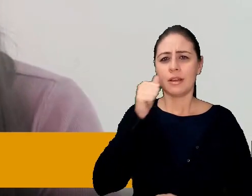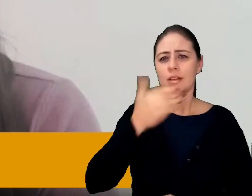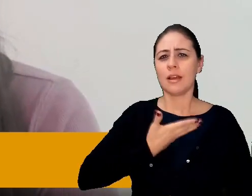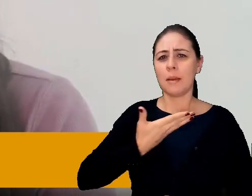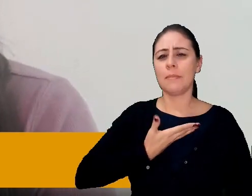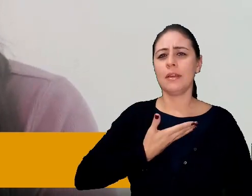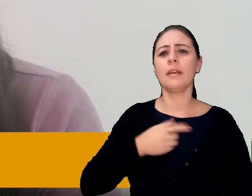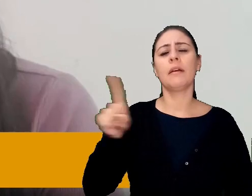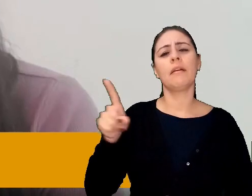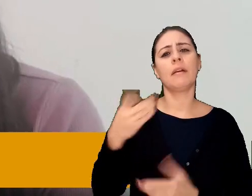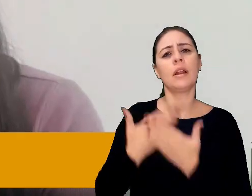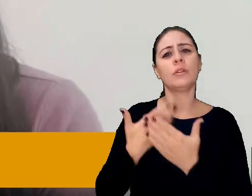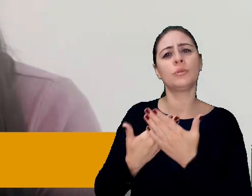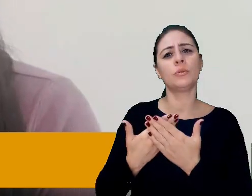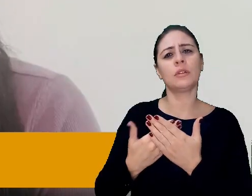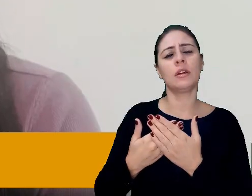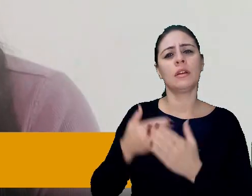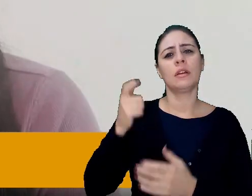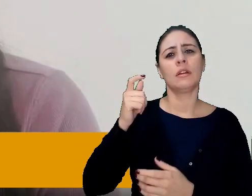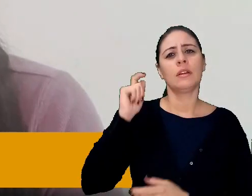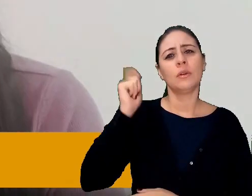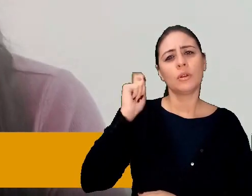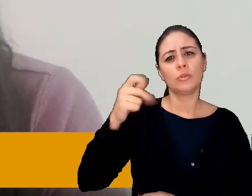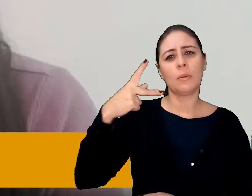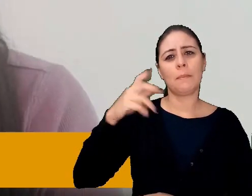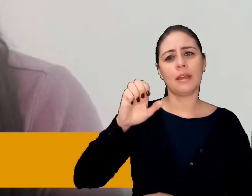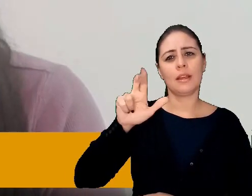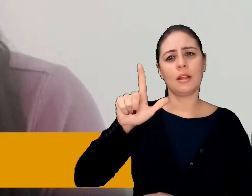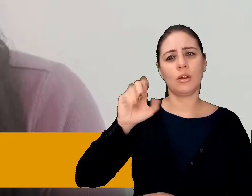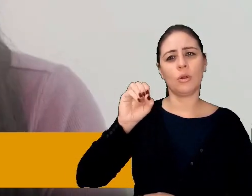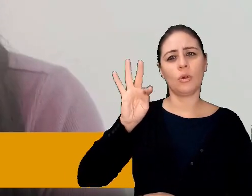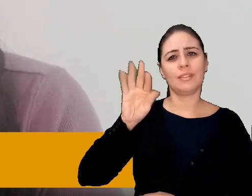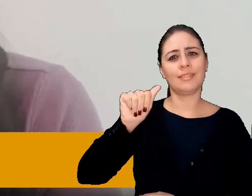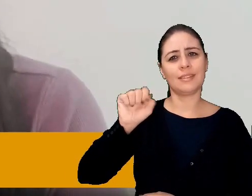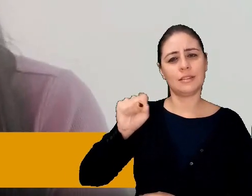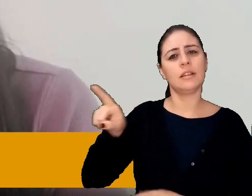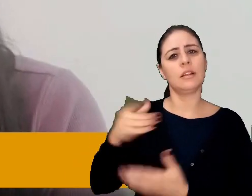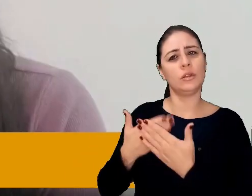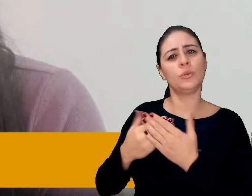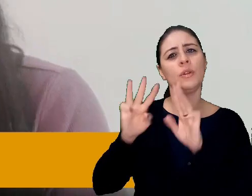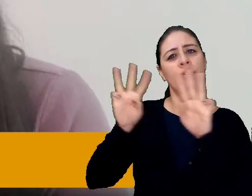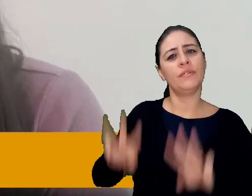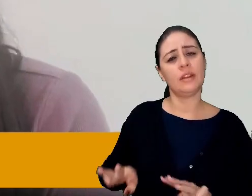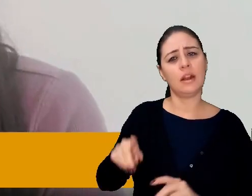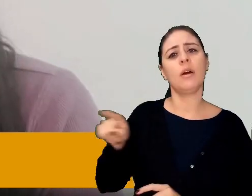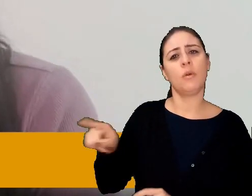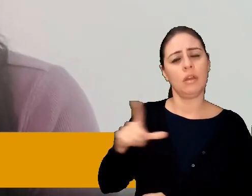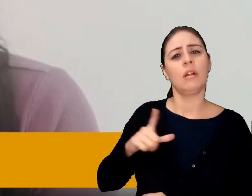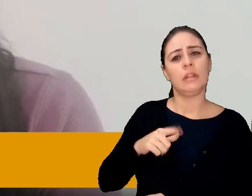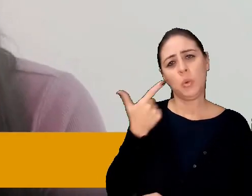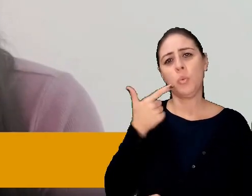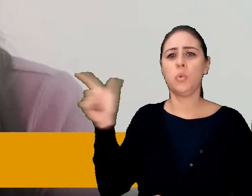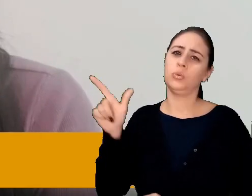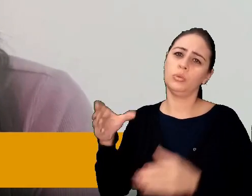apurinã. Conheci ela no Encontro Nacional dos Estudantes Indígenas em Poá, em Porto Alegre, no Rio Grande do Sul. Então tem bastante indígena.